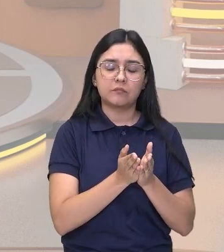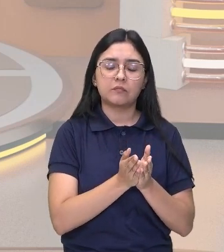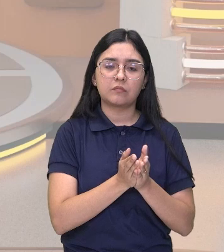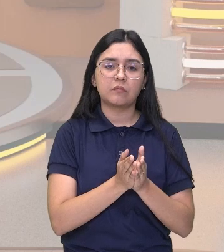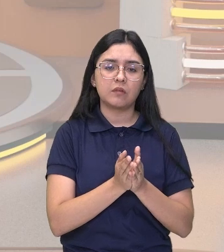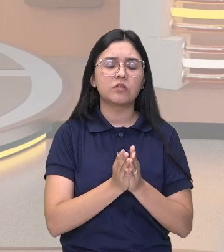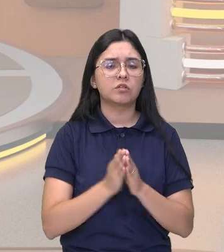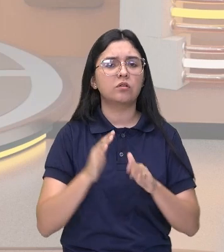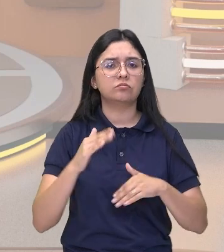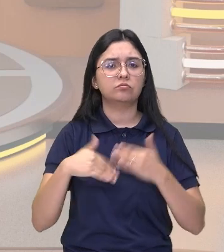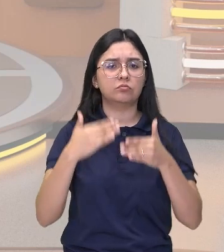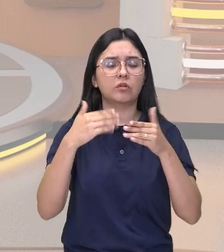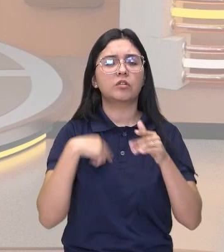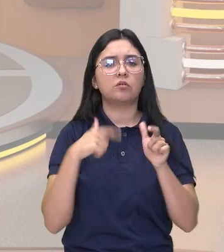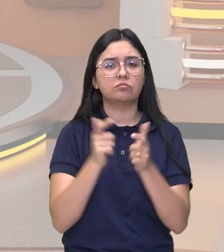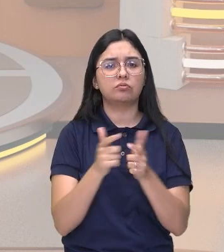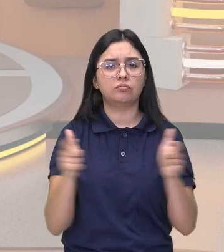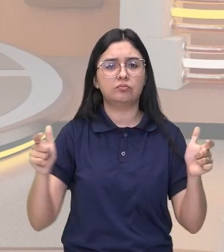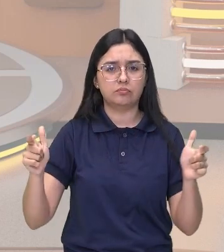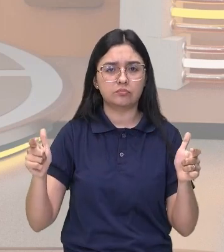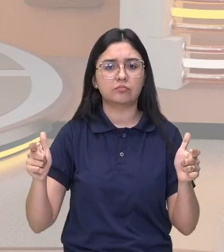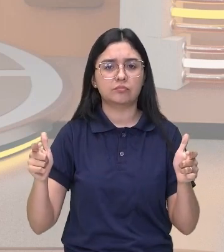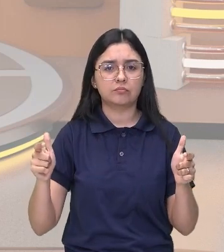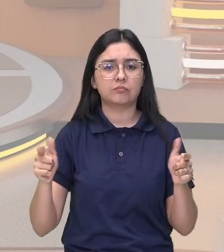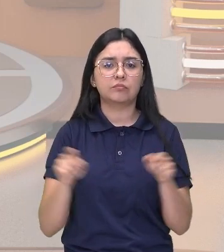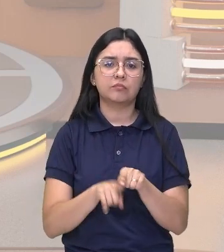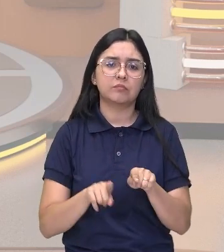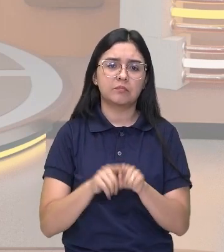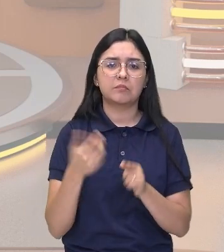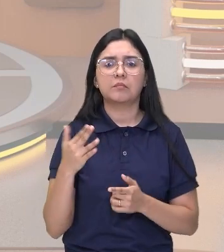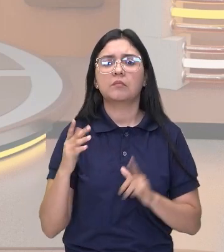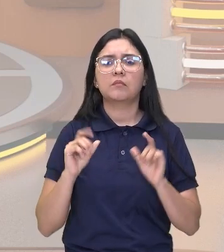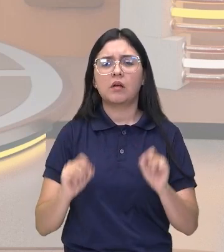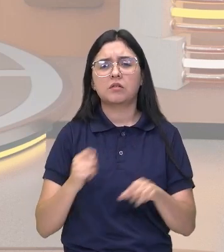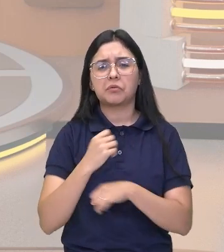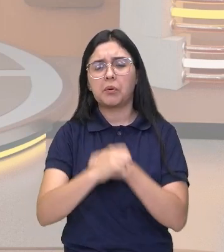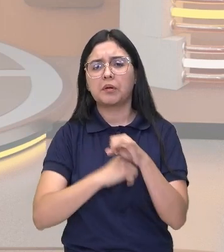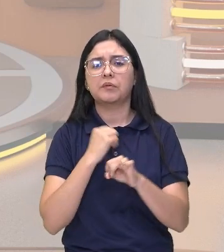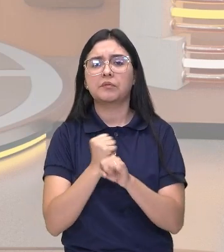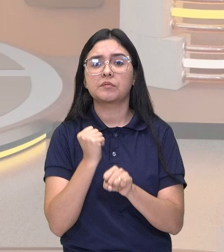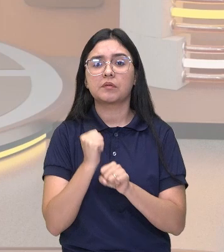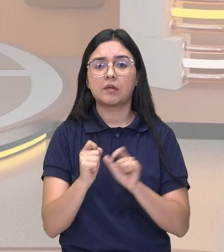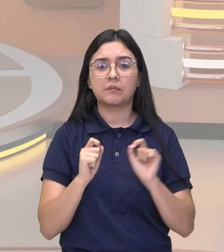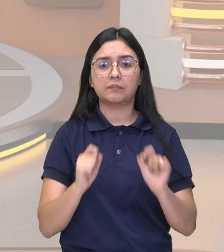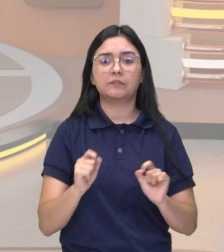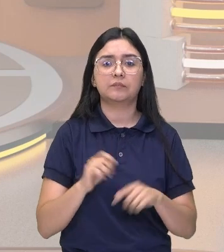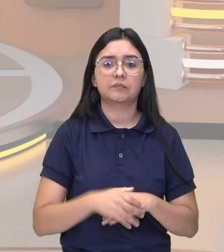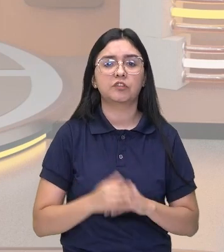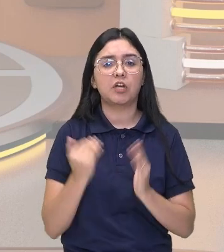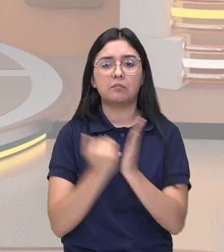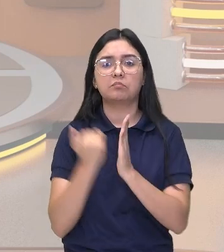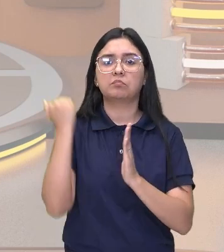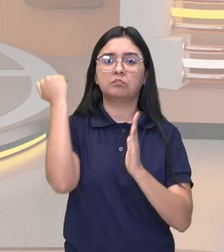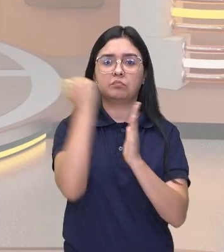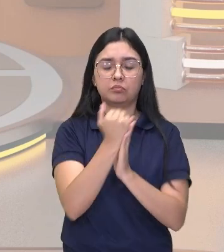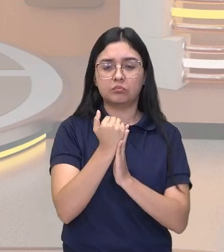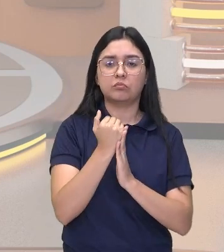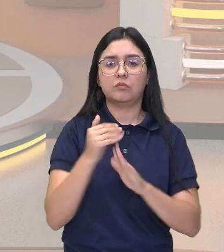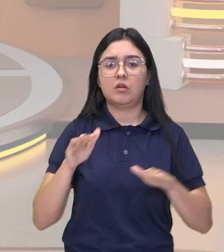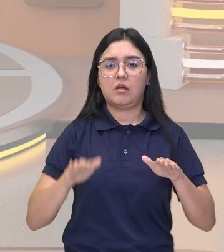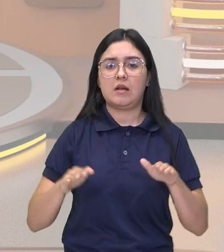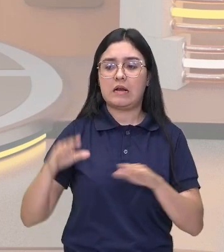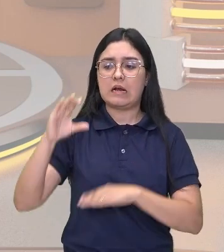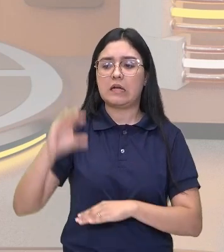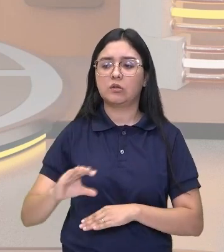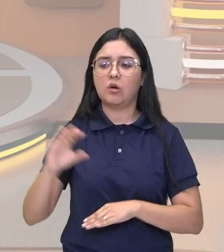estão crescendo de forma muito gradual. Estima-se que em poucos anos já ultrapasse, pela primeira vez na história,